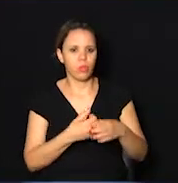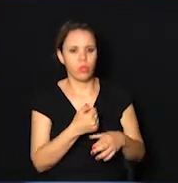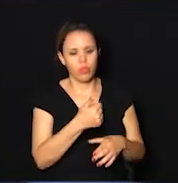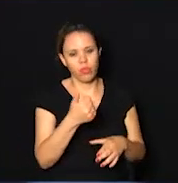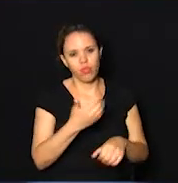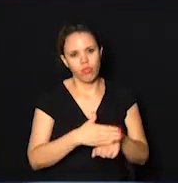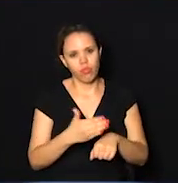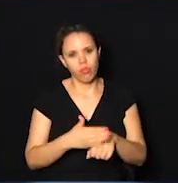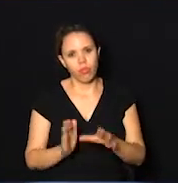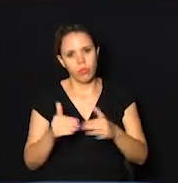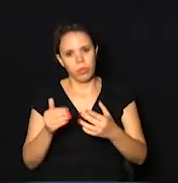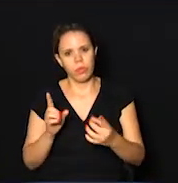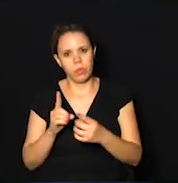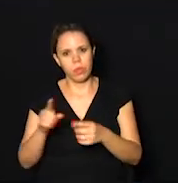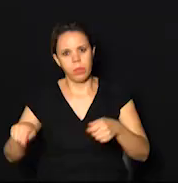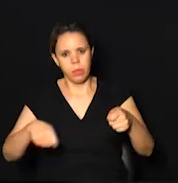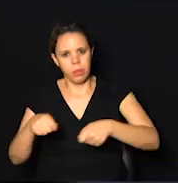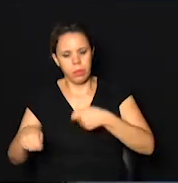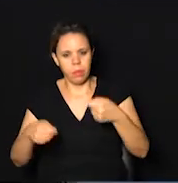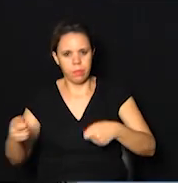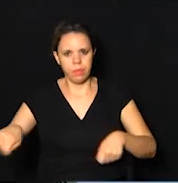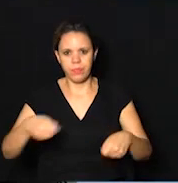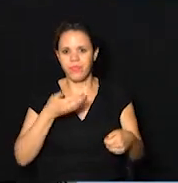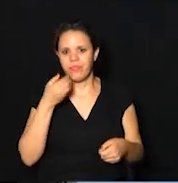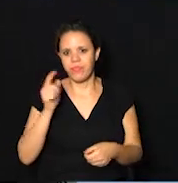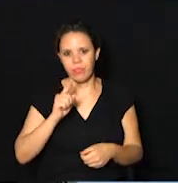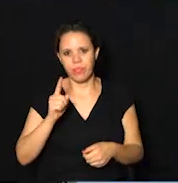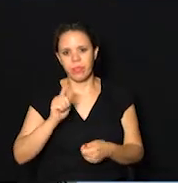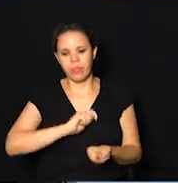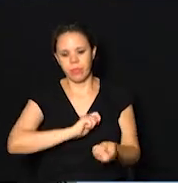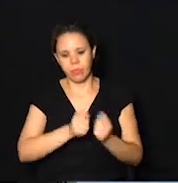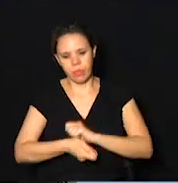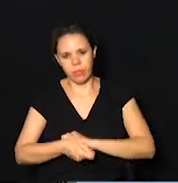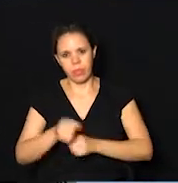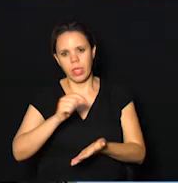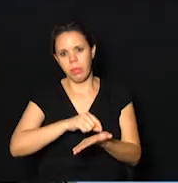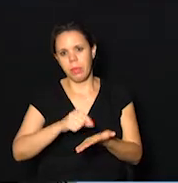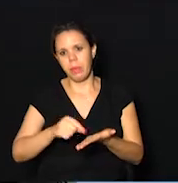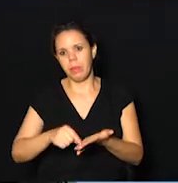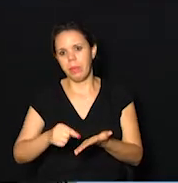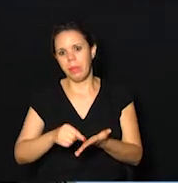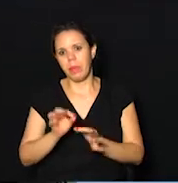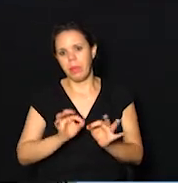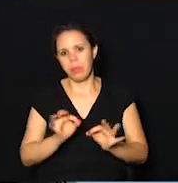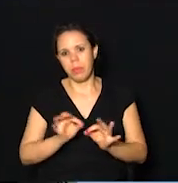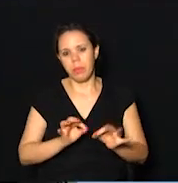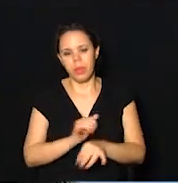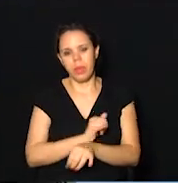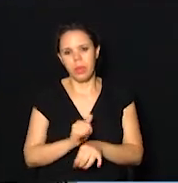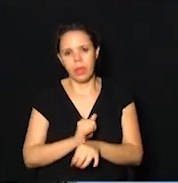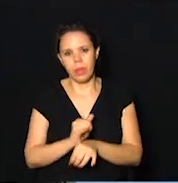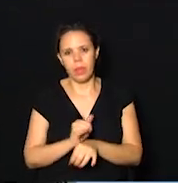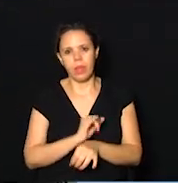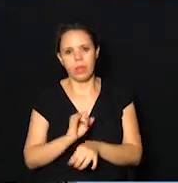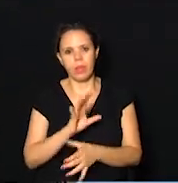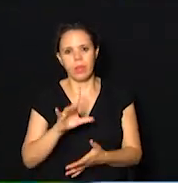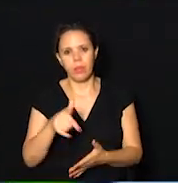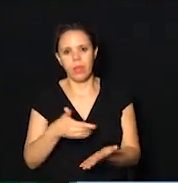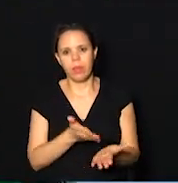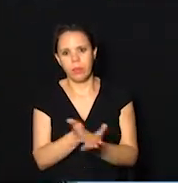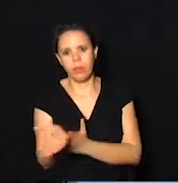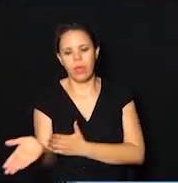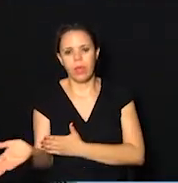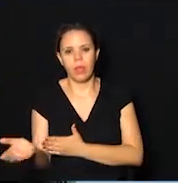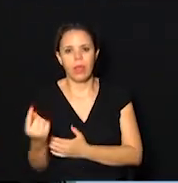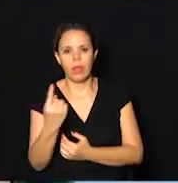treinar o atleta em função de recepção saques aqui não é fácil mas a gente tem conta tudo no papel porque pode que a gente não pegar no papel a gente